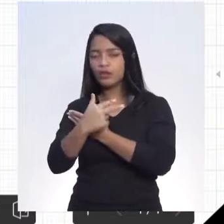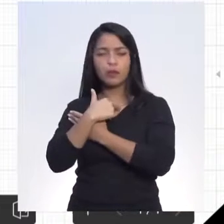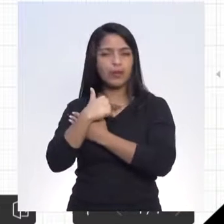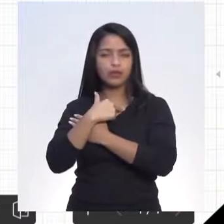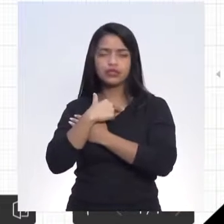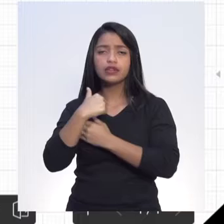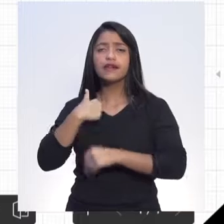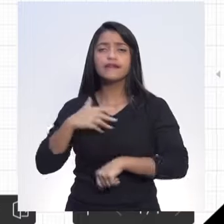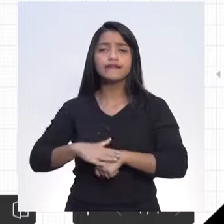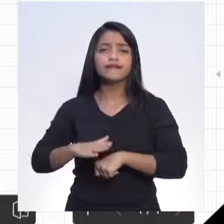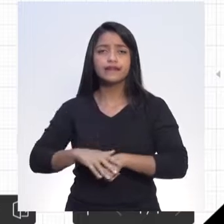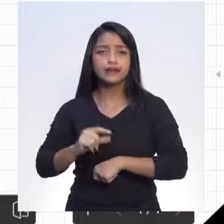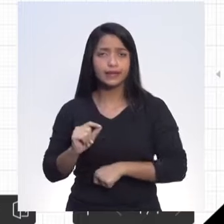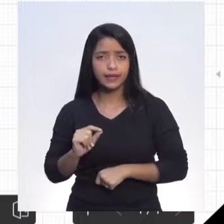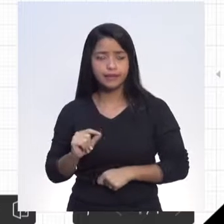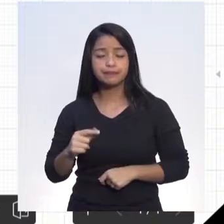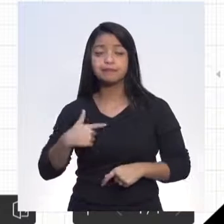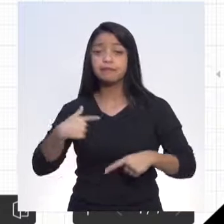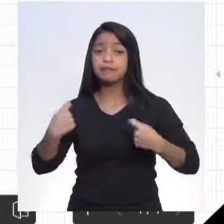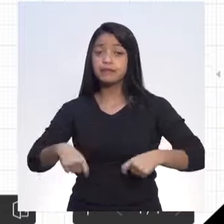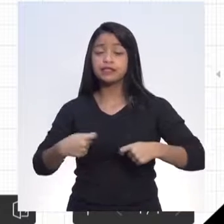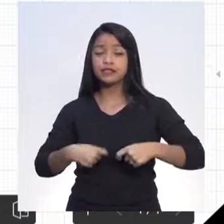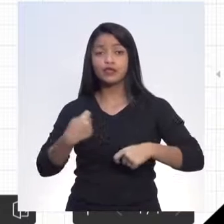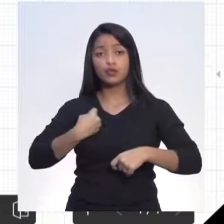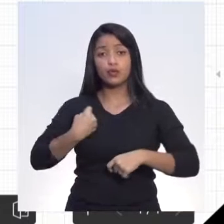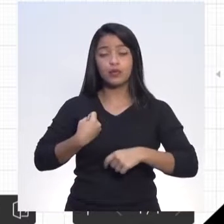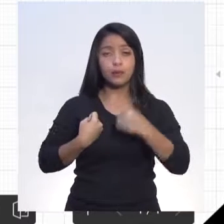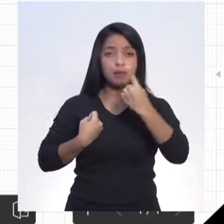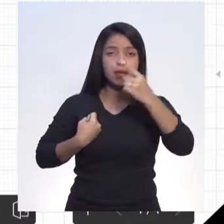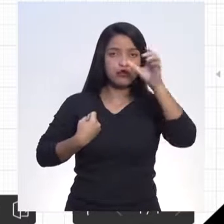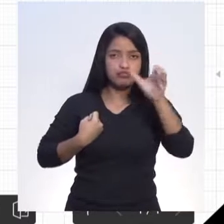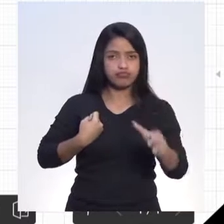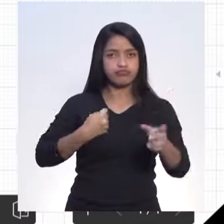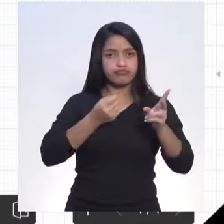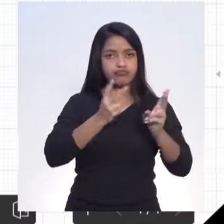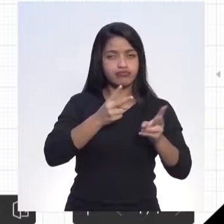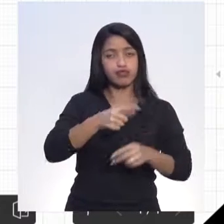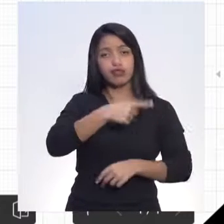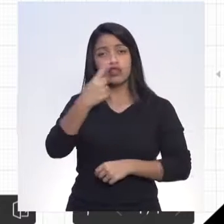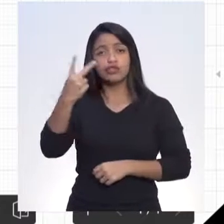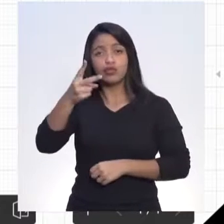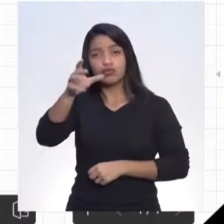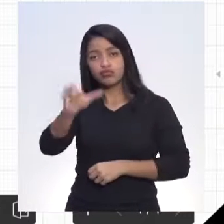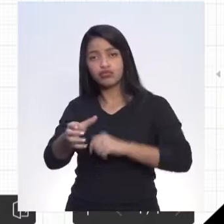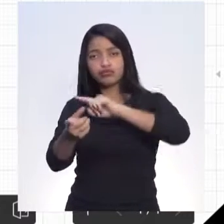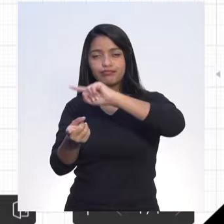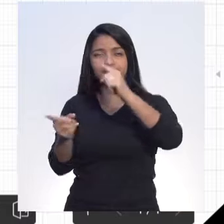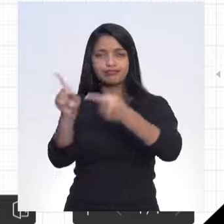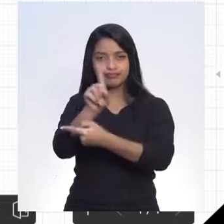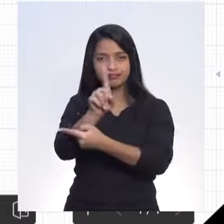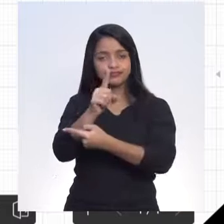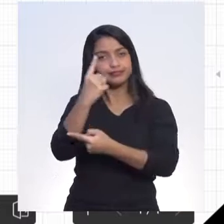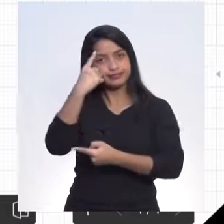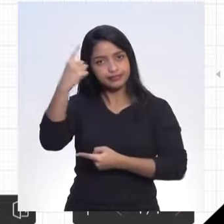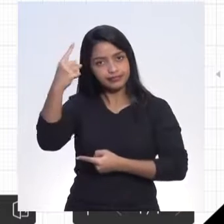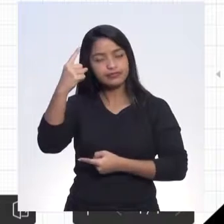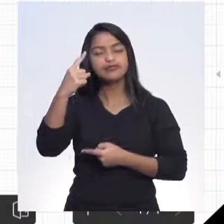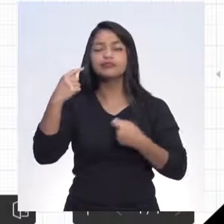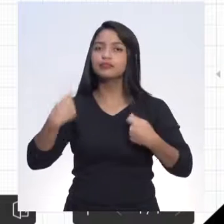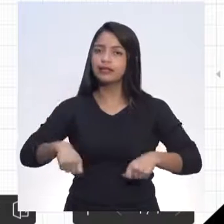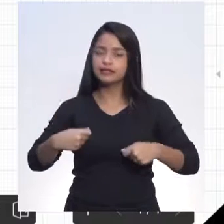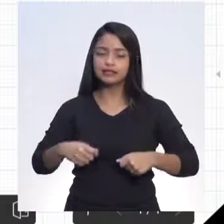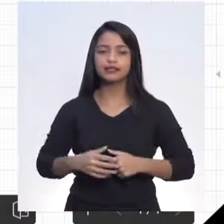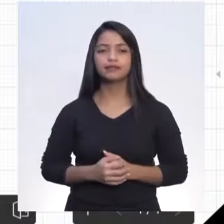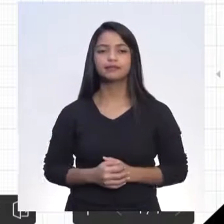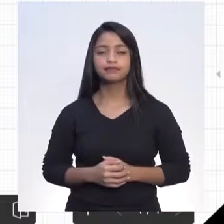eu tenho que fazer? Eu tenho que fazer a inversão, né? Eu tenho que, no caso aí, fazer ou a inversão